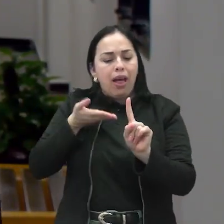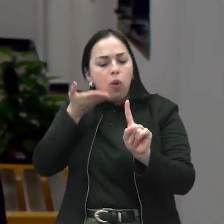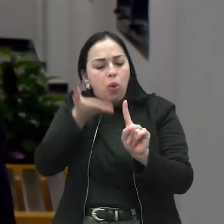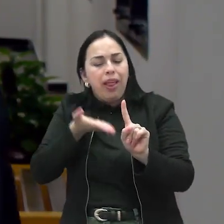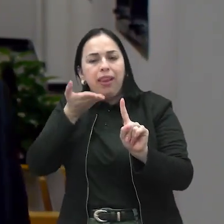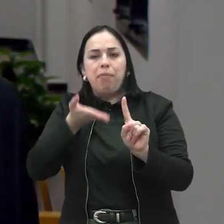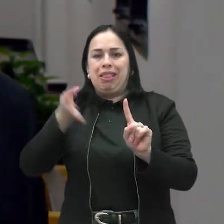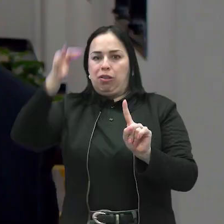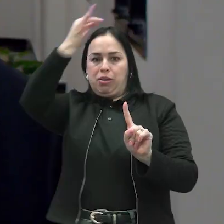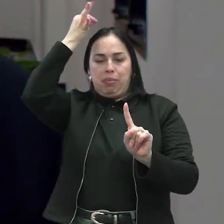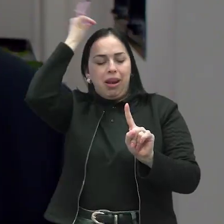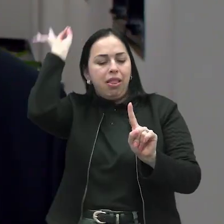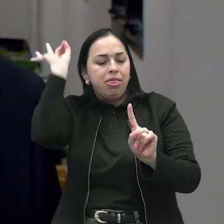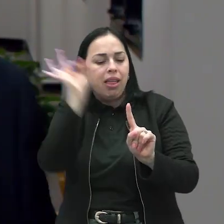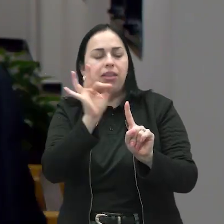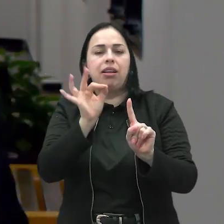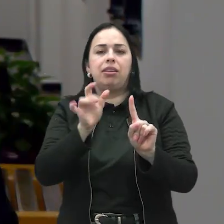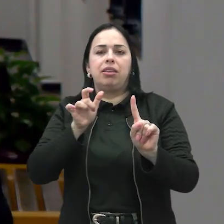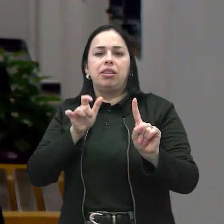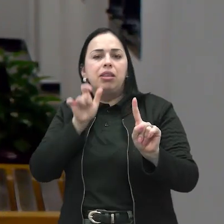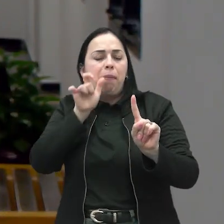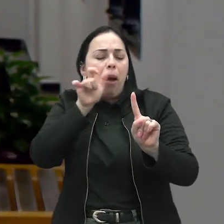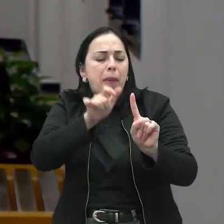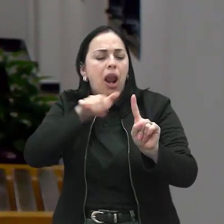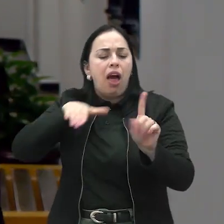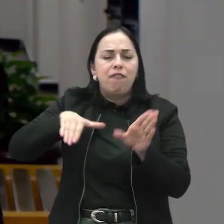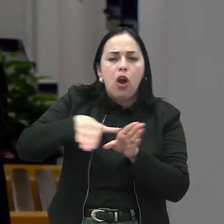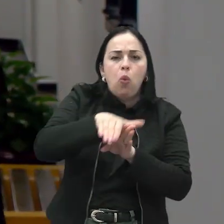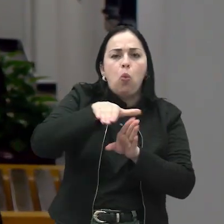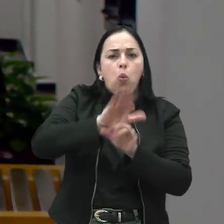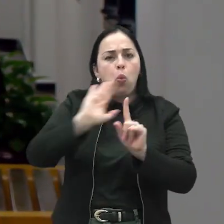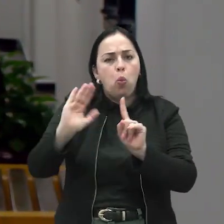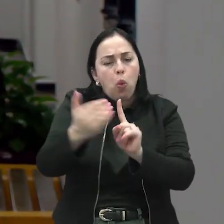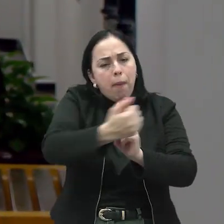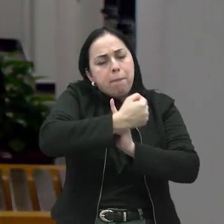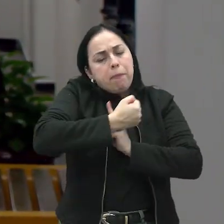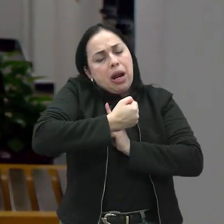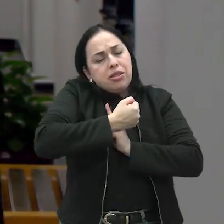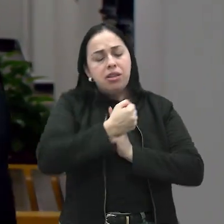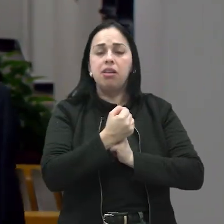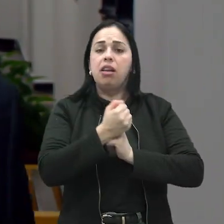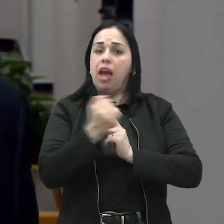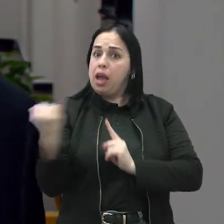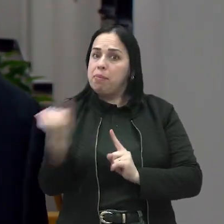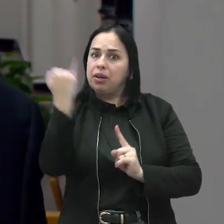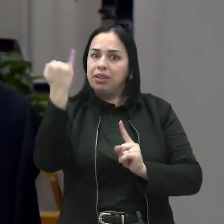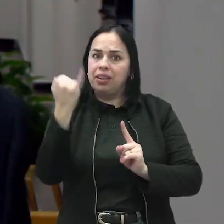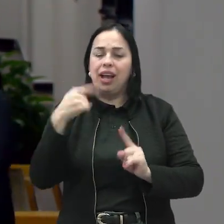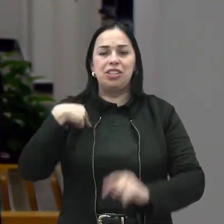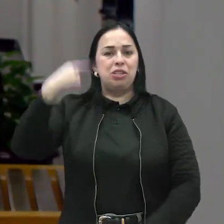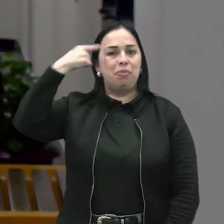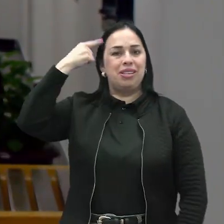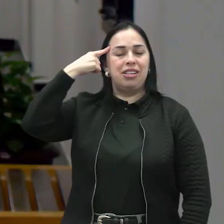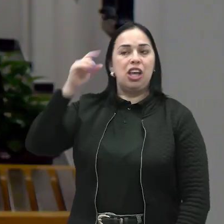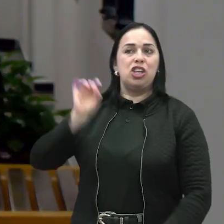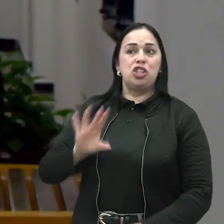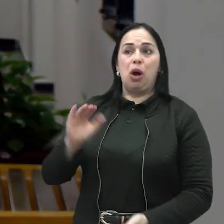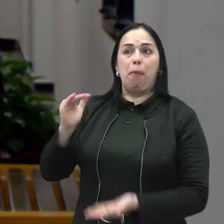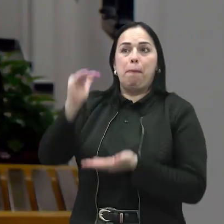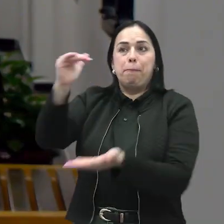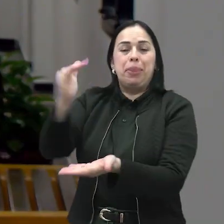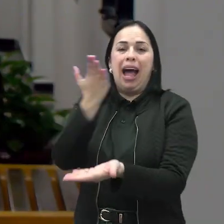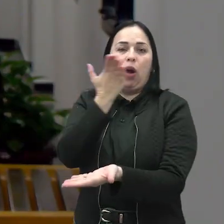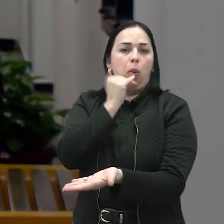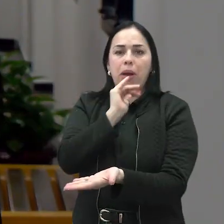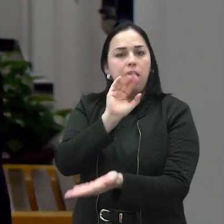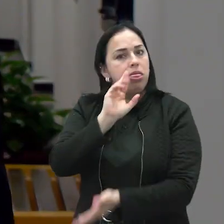questão espiritual das pessoas, uma palavra, um abraço. Isso daí faz uma grande diferença. Quando a gente fala social, muitas vezes a gente se associa a uma cesta